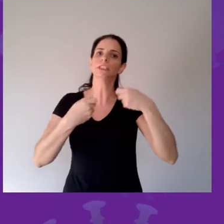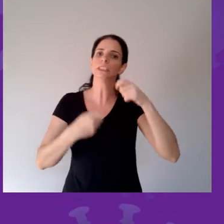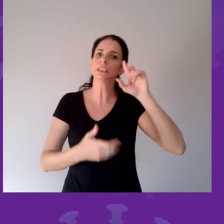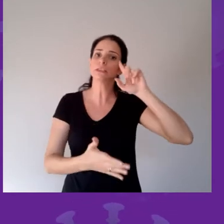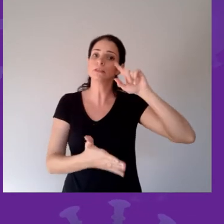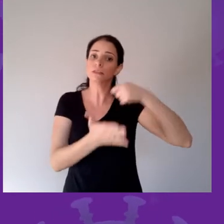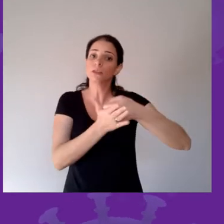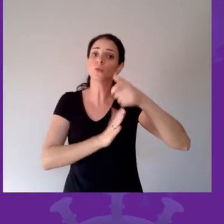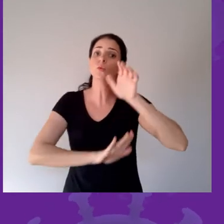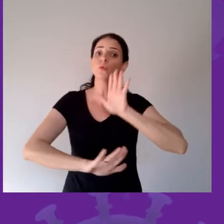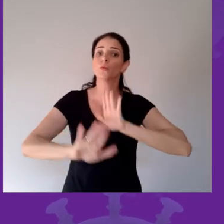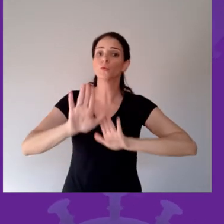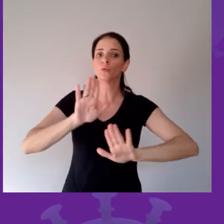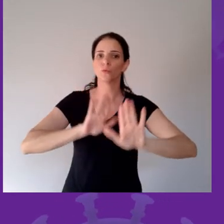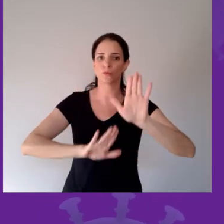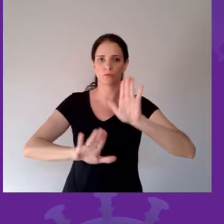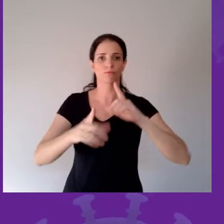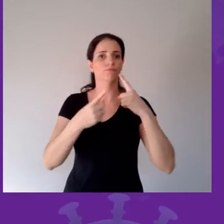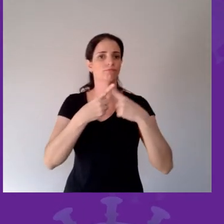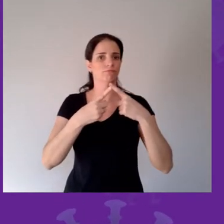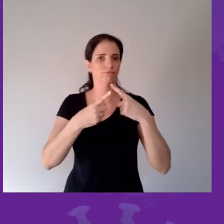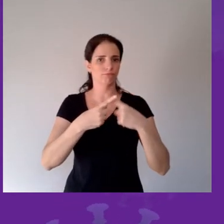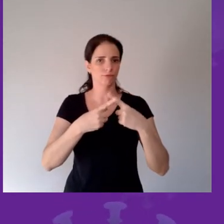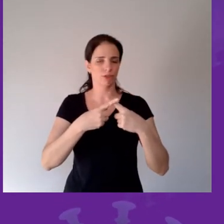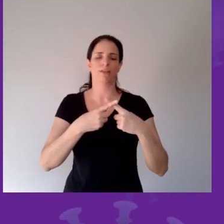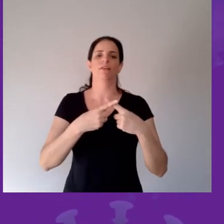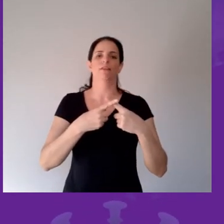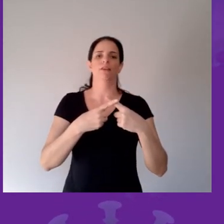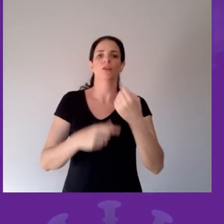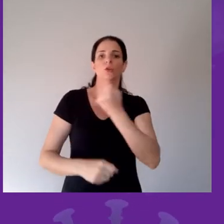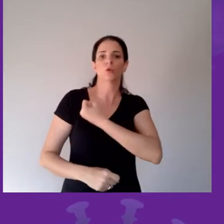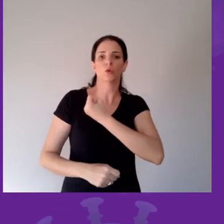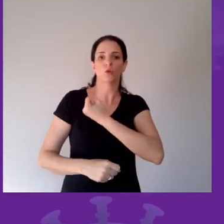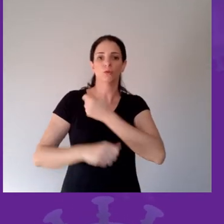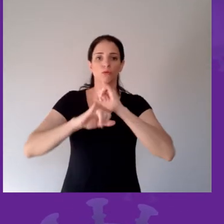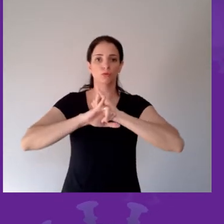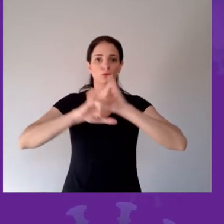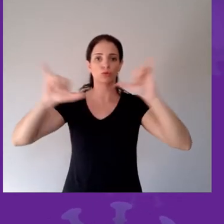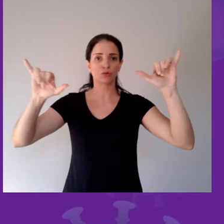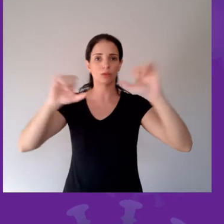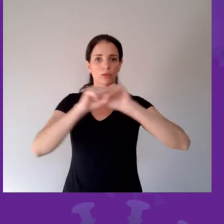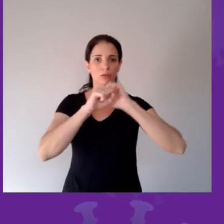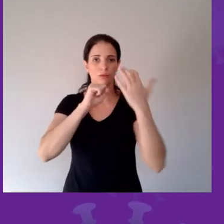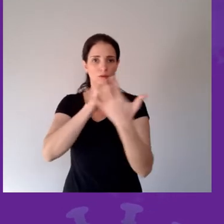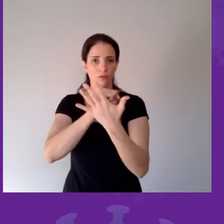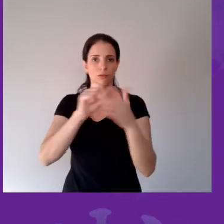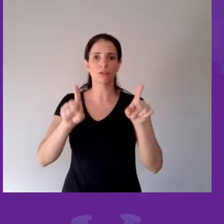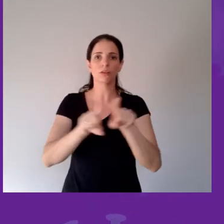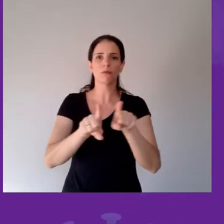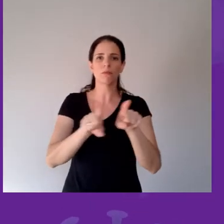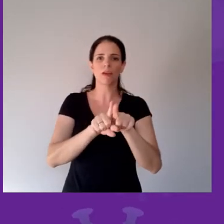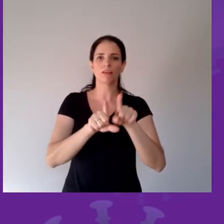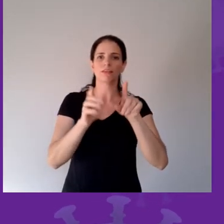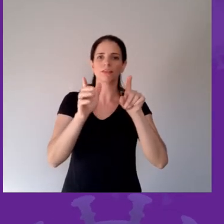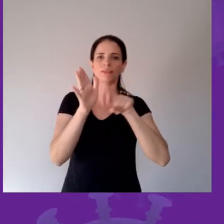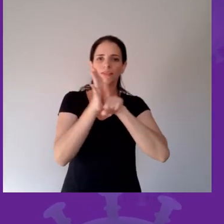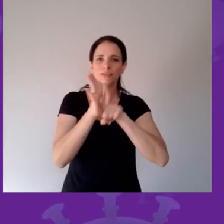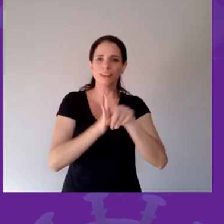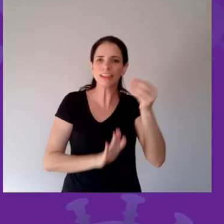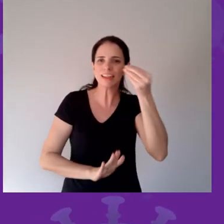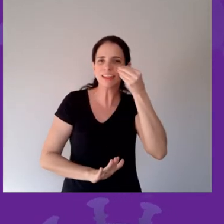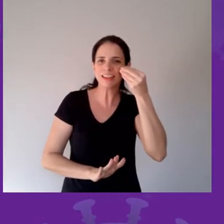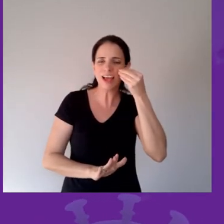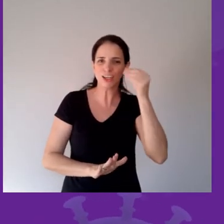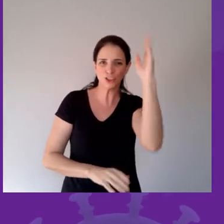ter muito cuidado com essas medidas porque a subnotificação epidemiológica ea falta de testes no país tá